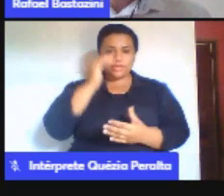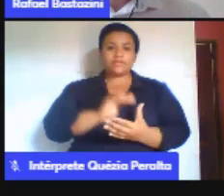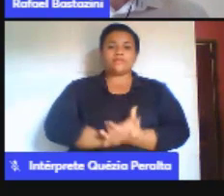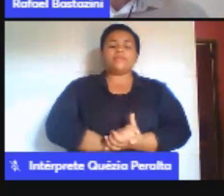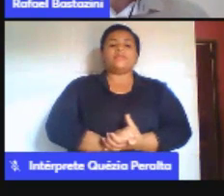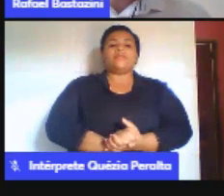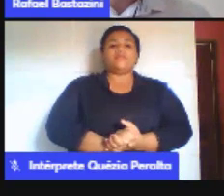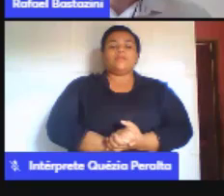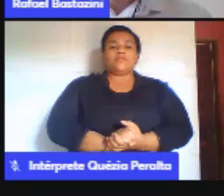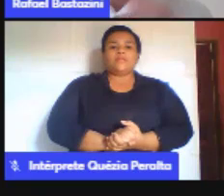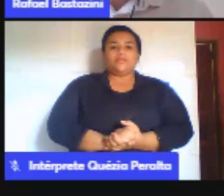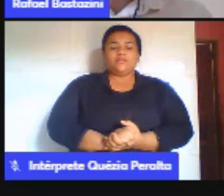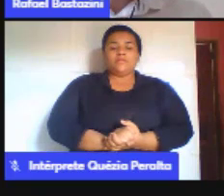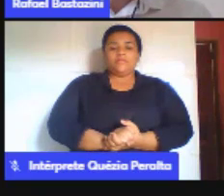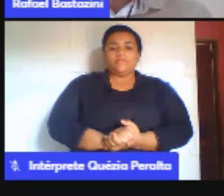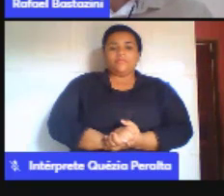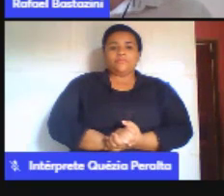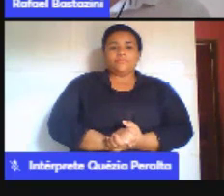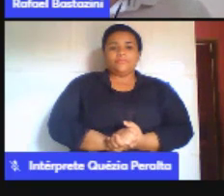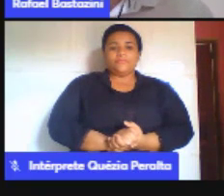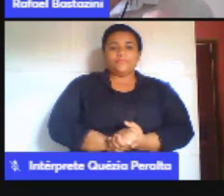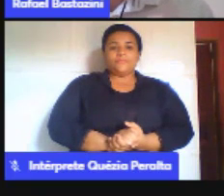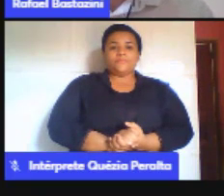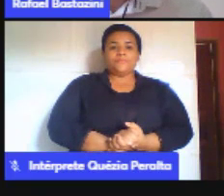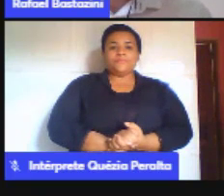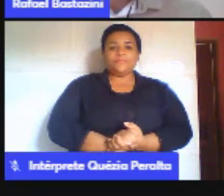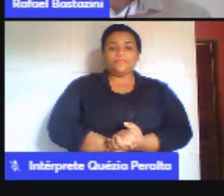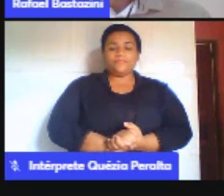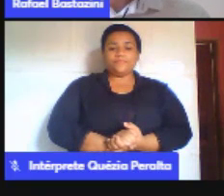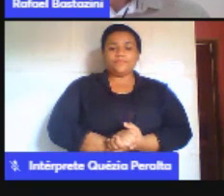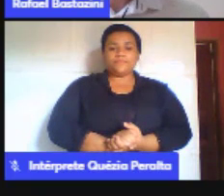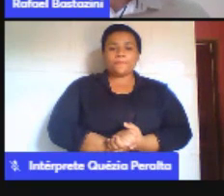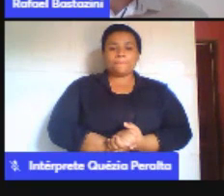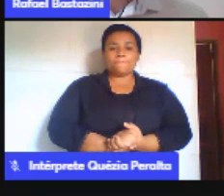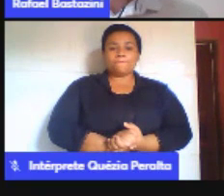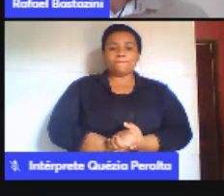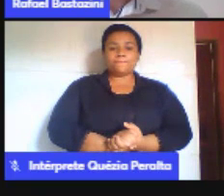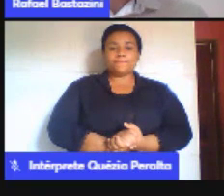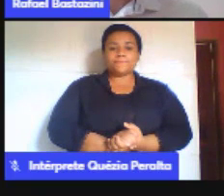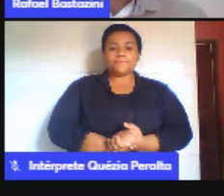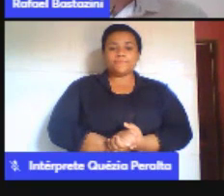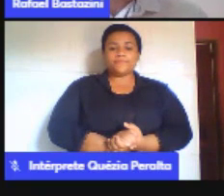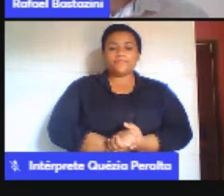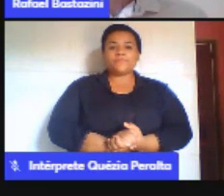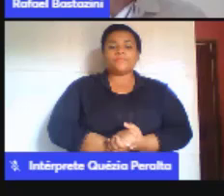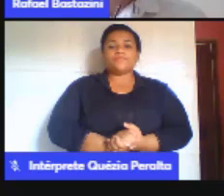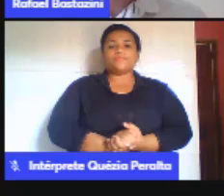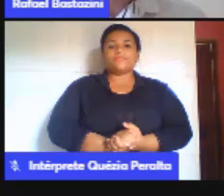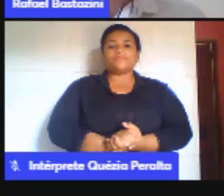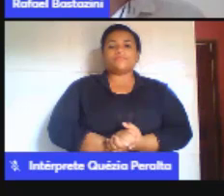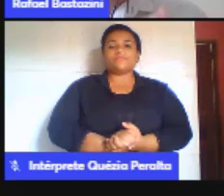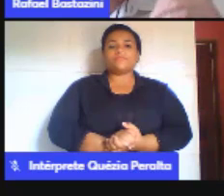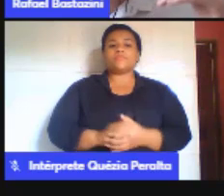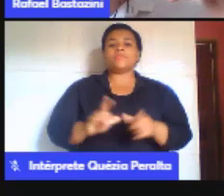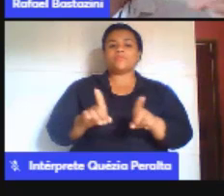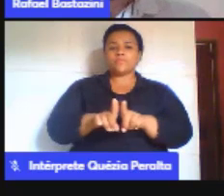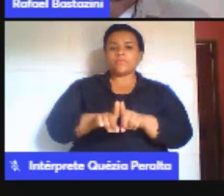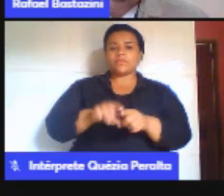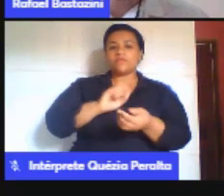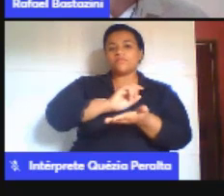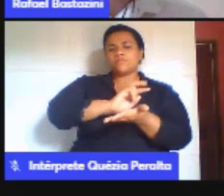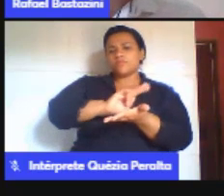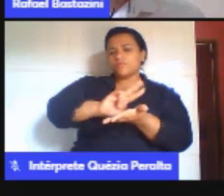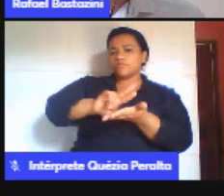esse material diz respeito aos dados. Como a gente compilou muito dado em relação àquele período, dados sobre